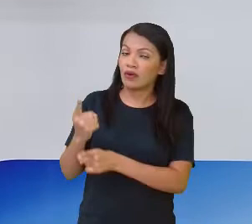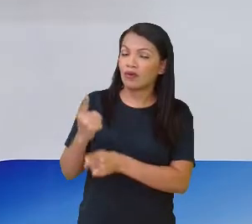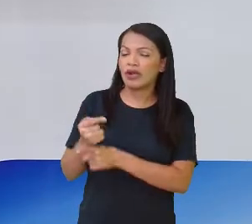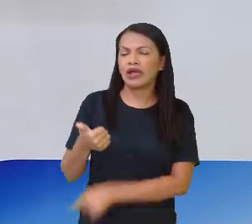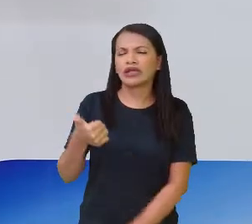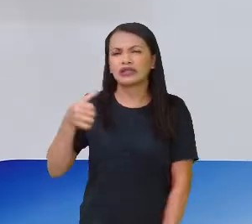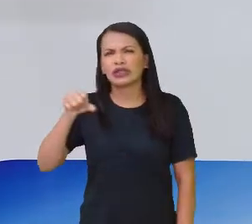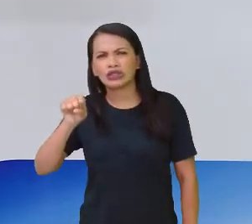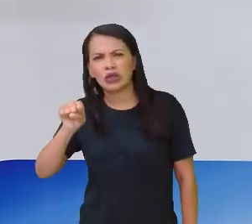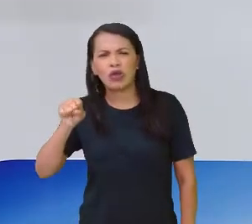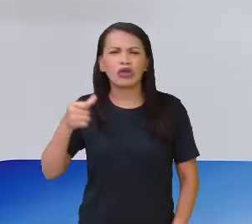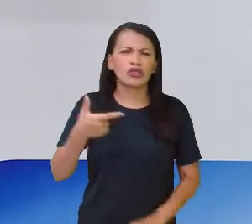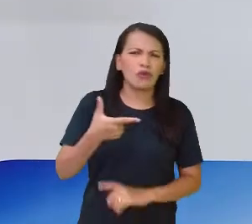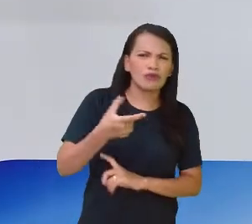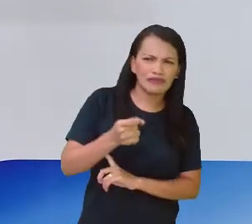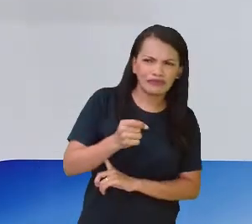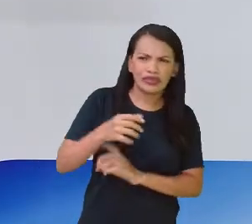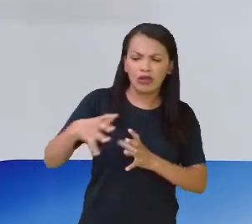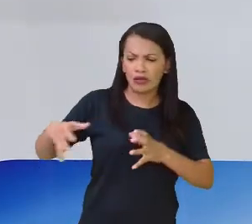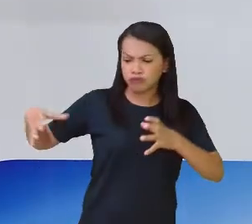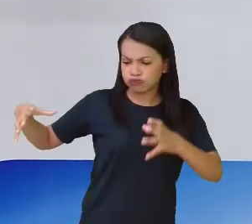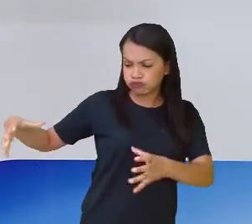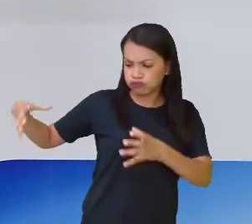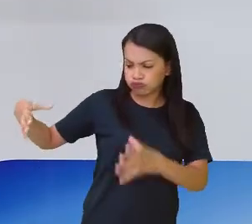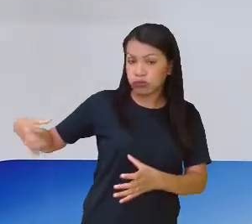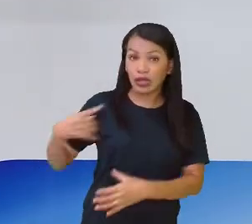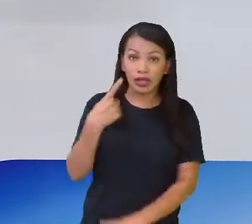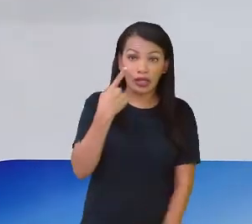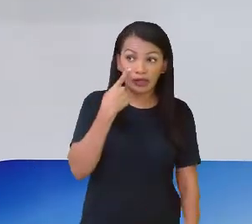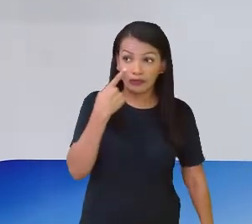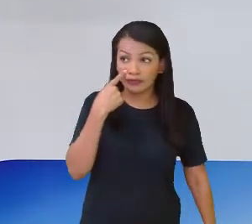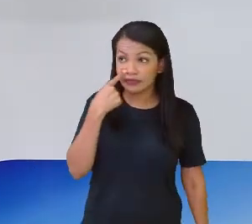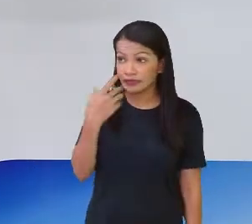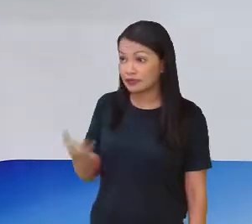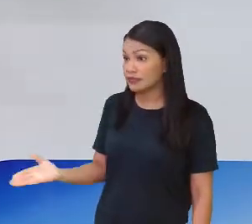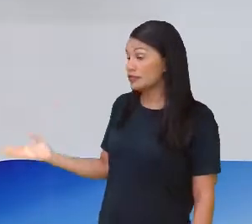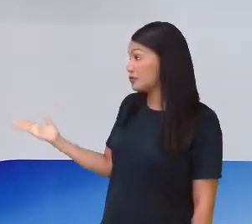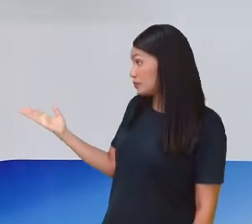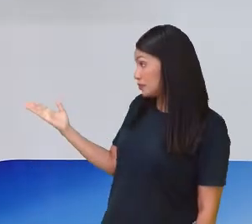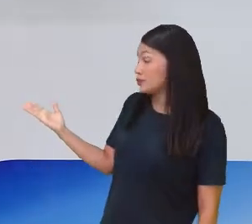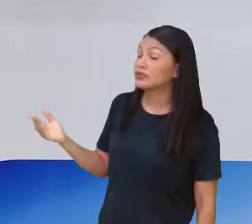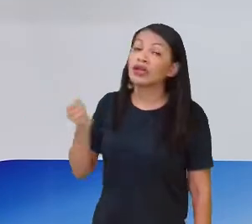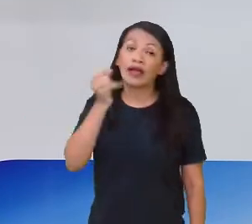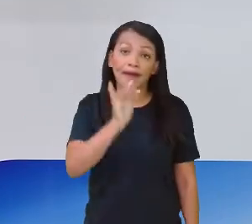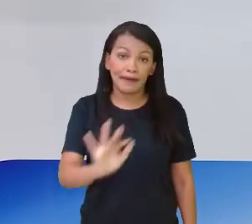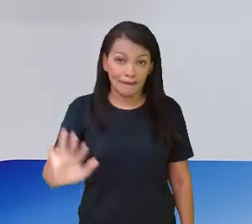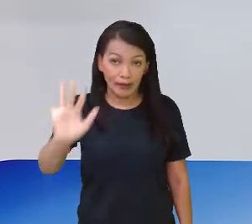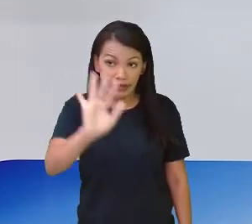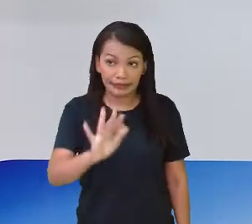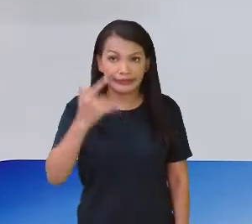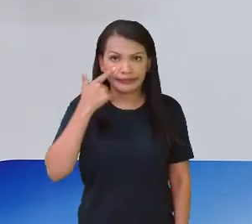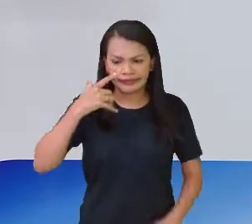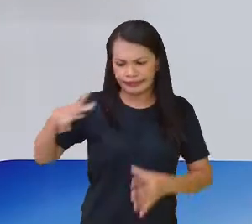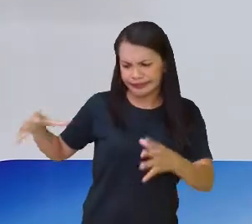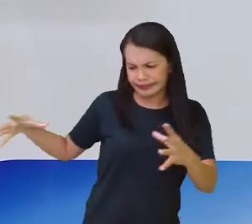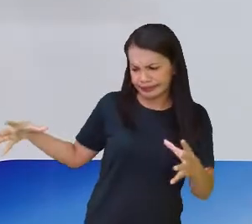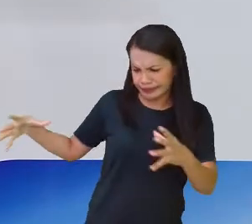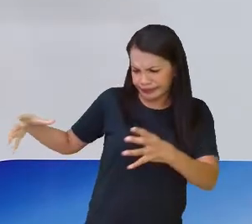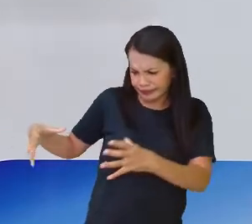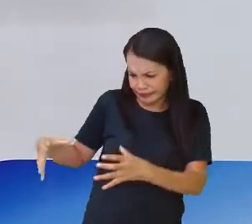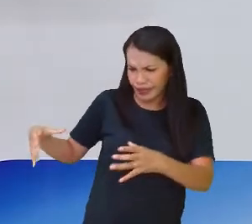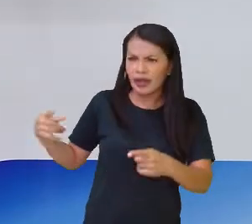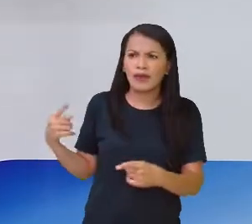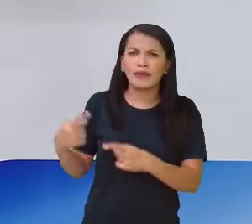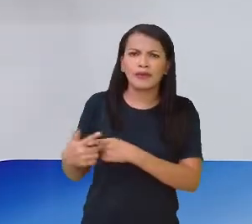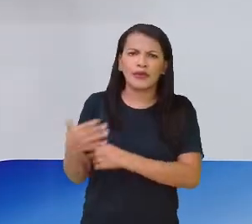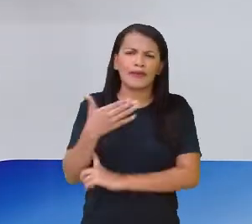18, 20 polegadas, são os tambores maiores. Esse que vocês estão vendo, inclusive, na imagem que eu coloquei aqui. Essa aqui é menor, porque aí